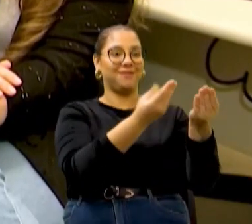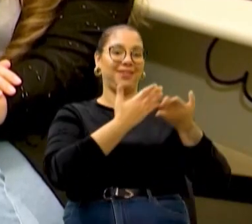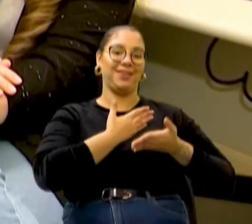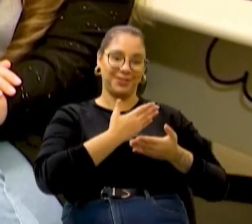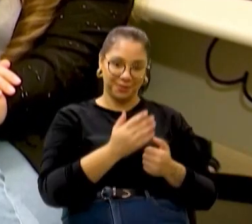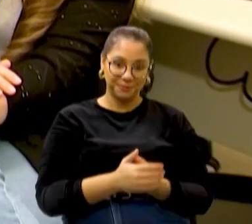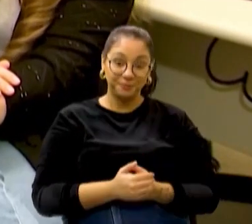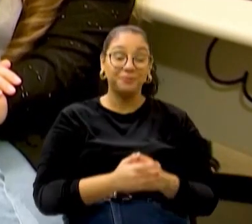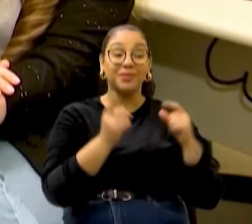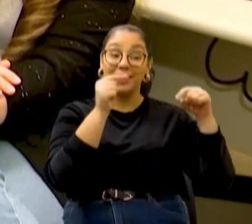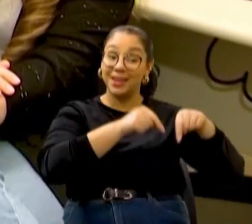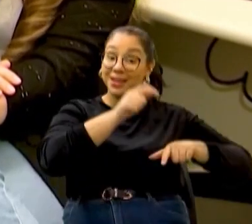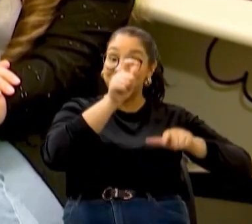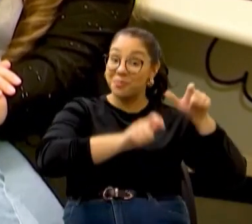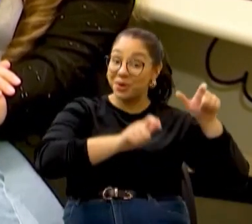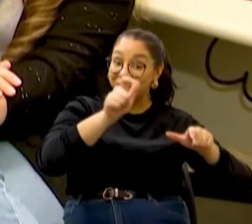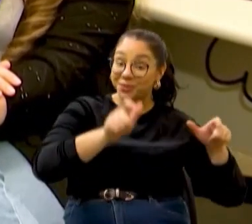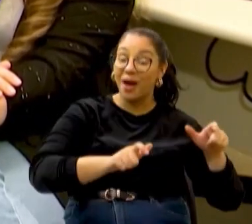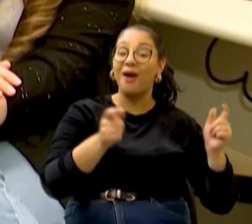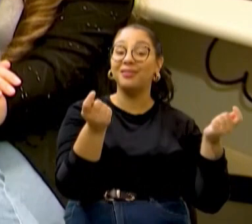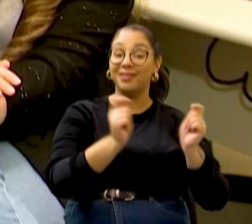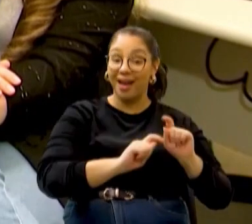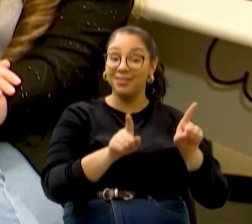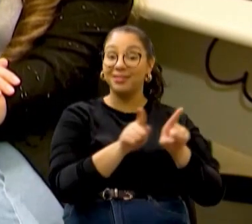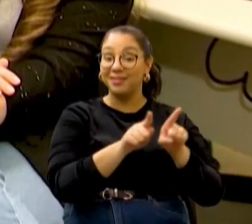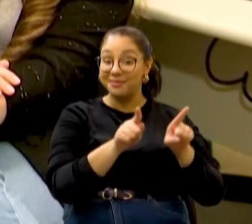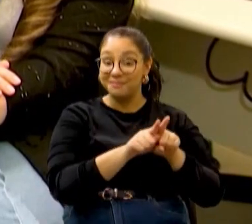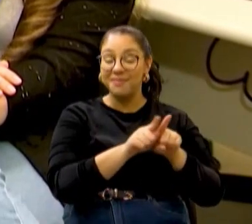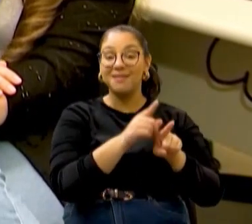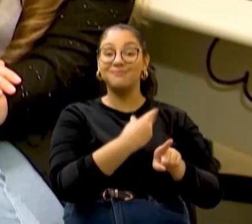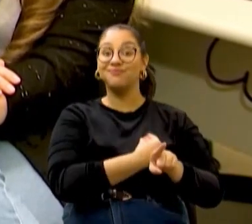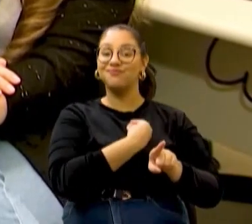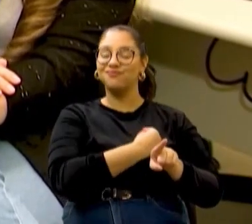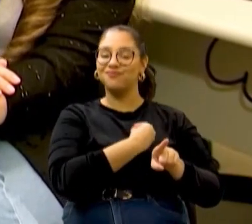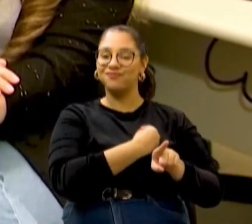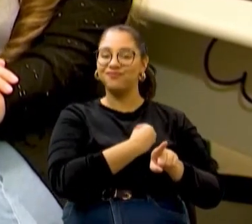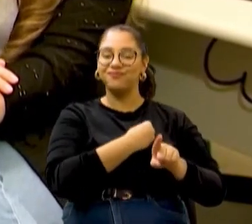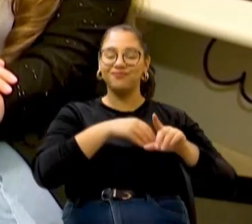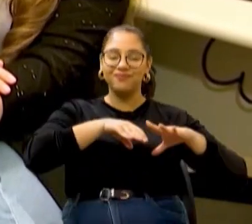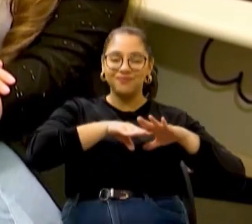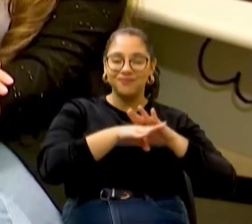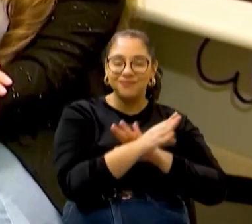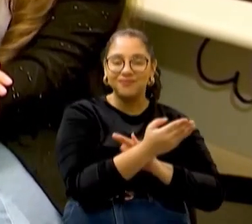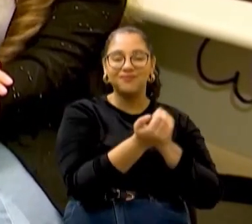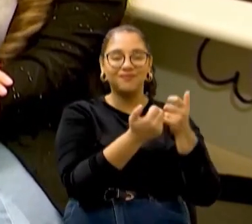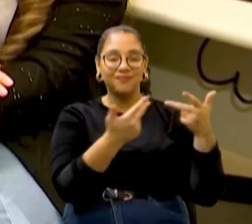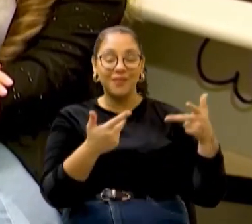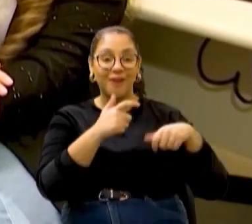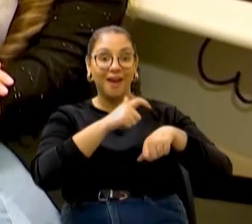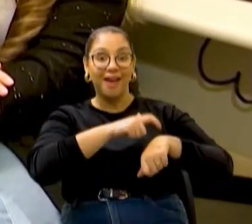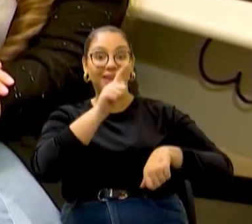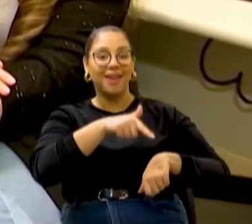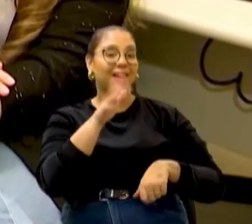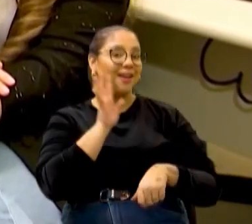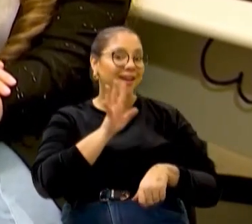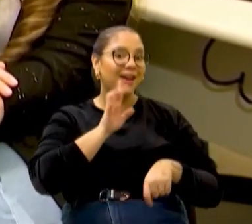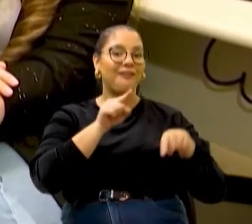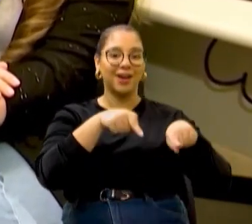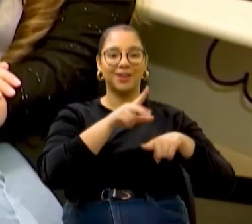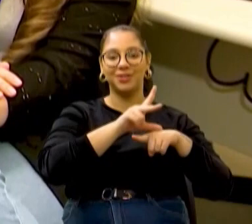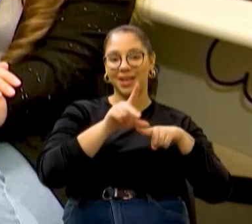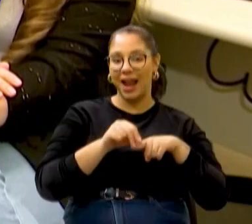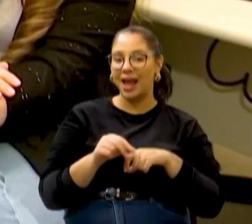só benefícios né e aqui a galera pode né vivenciar toda essa situação